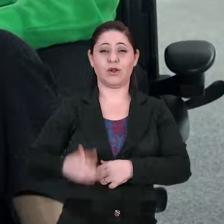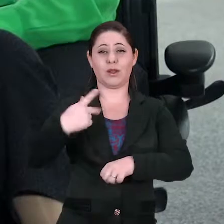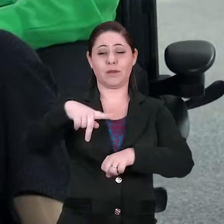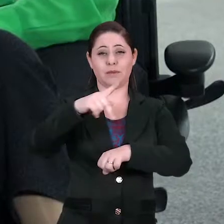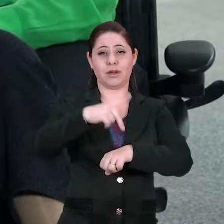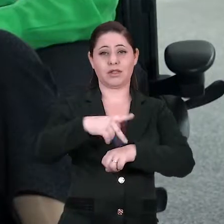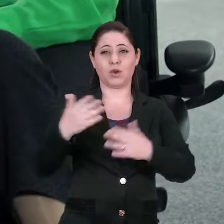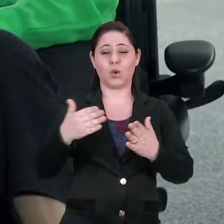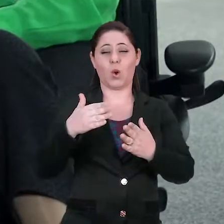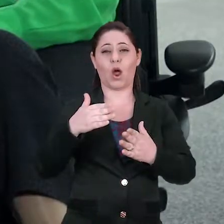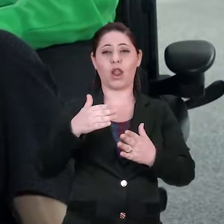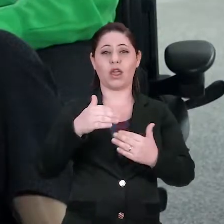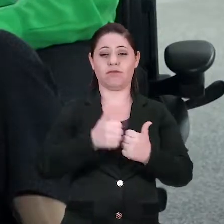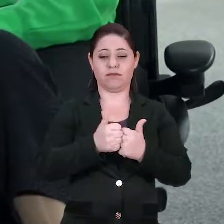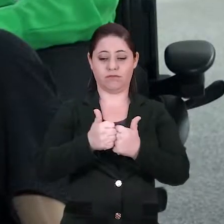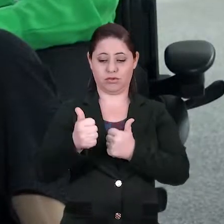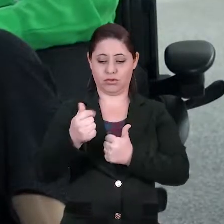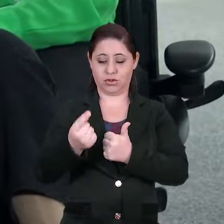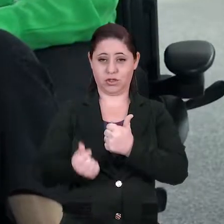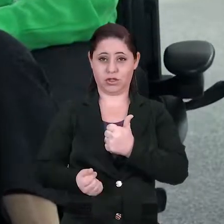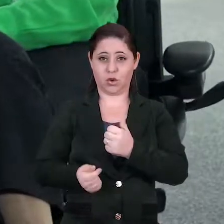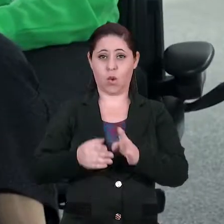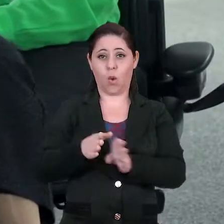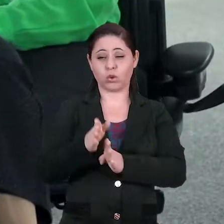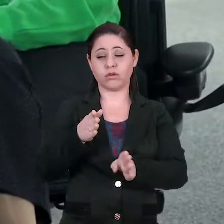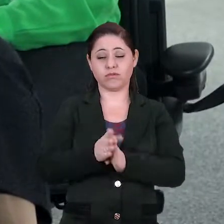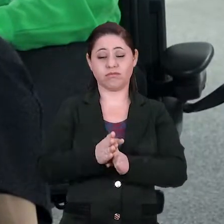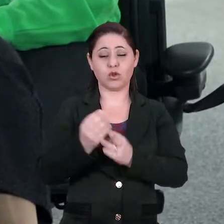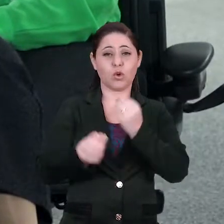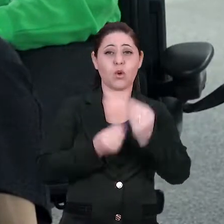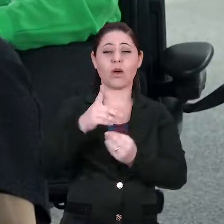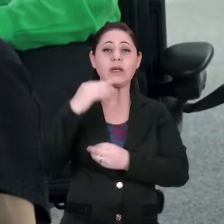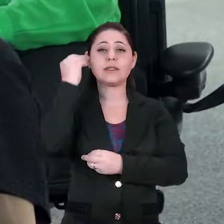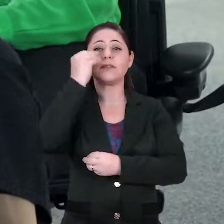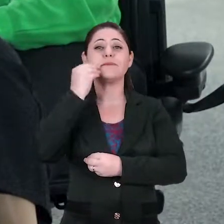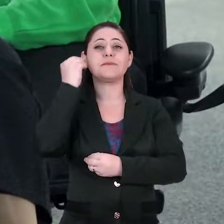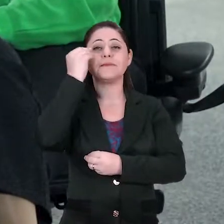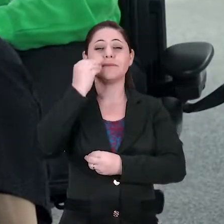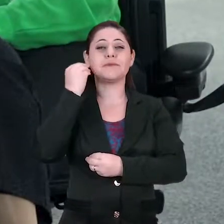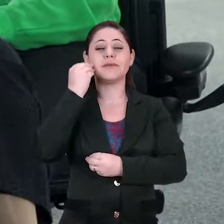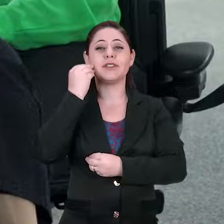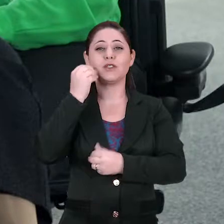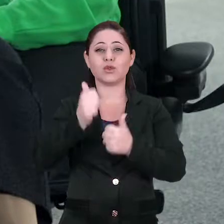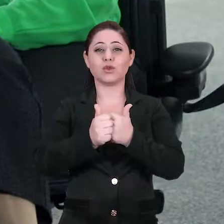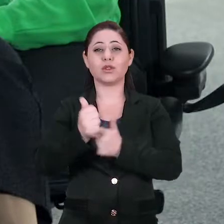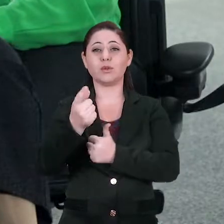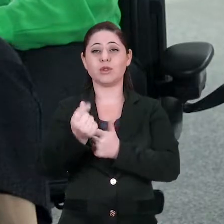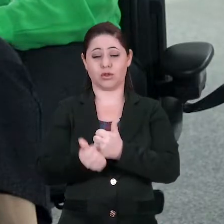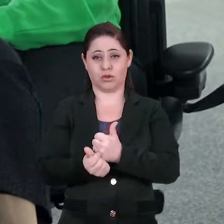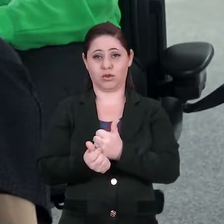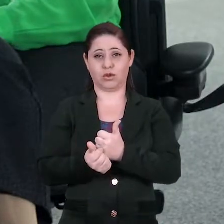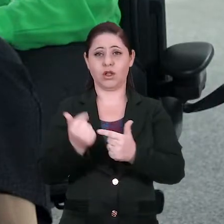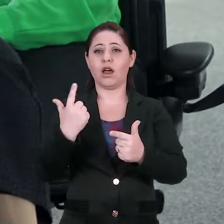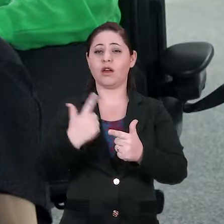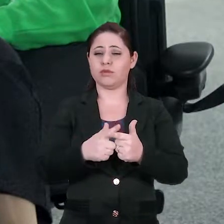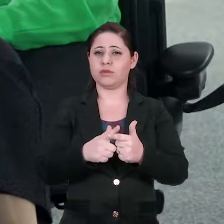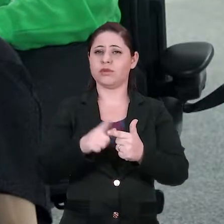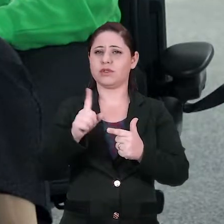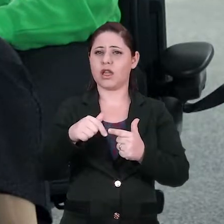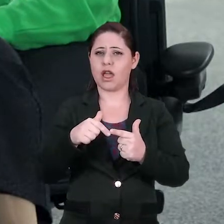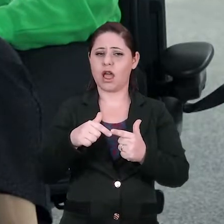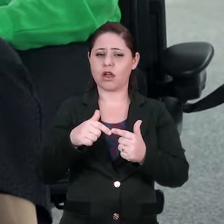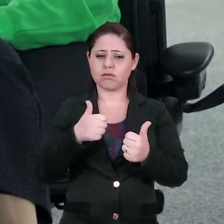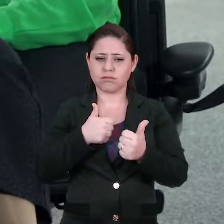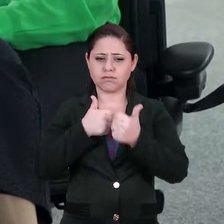virou conselheira. Aí ficou 6 anos no Tribunal de Contas. Como é que foi essa experiência da senhora no Tribunal de Contas? Porque essa parte eu acompanhei bem de